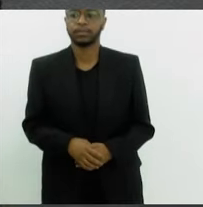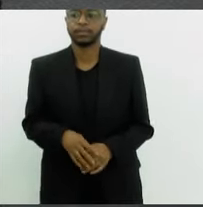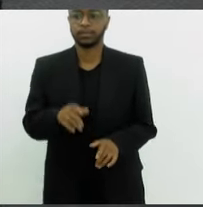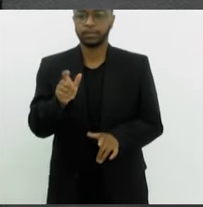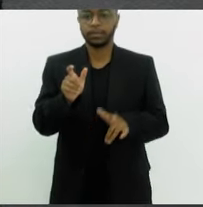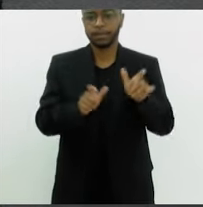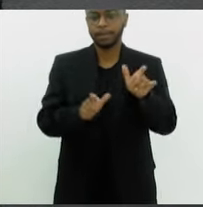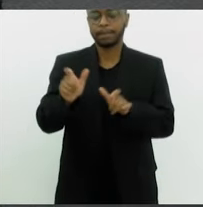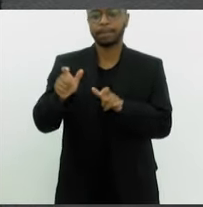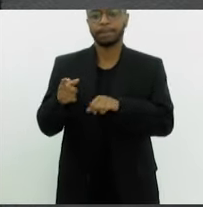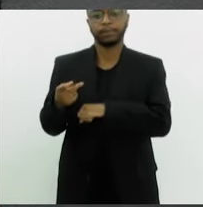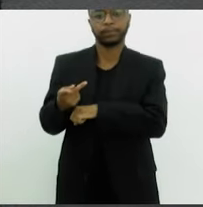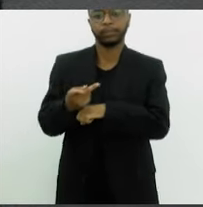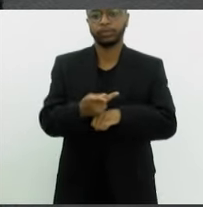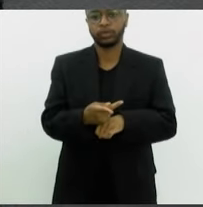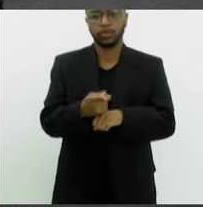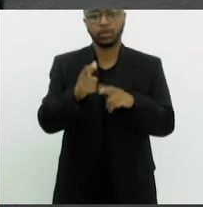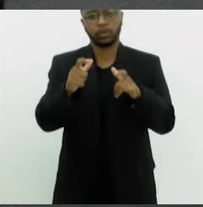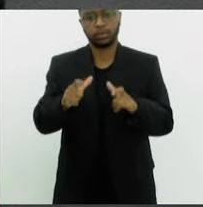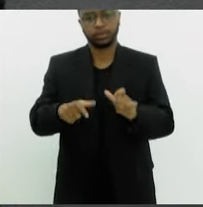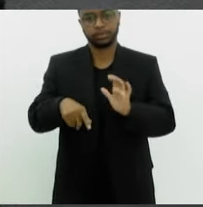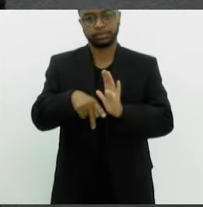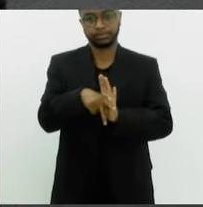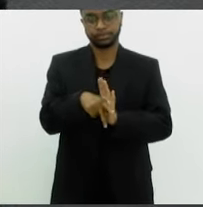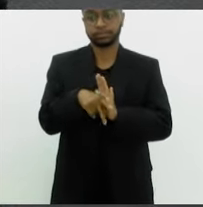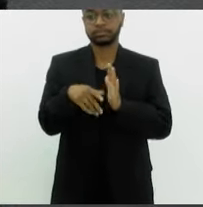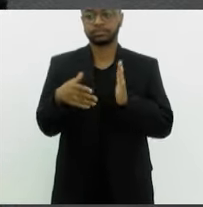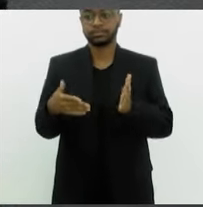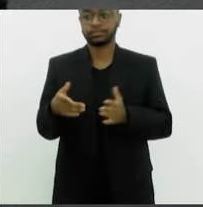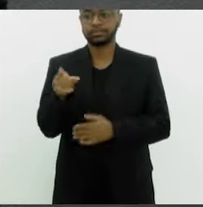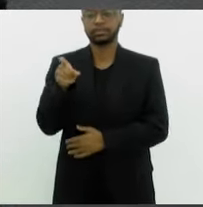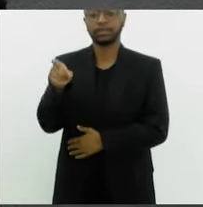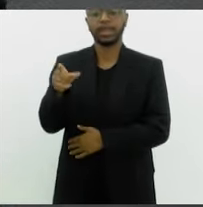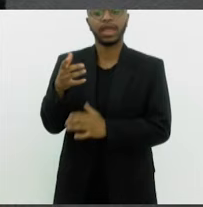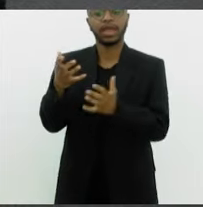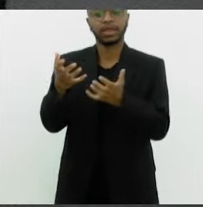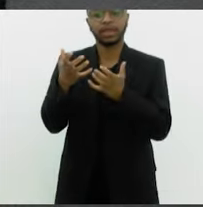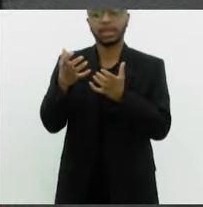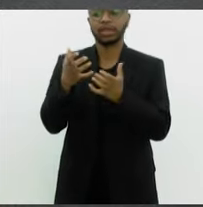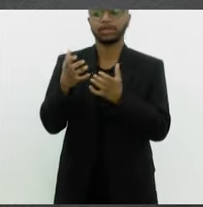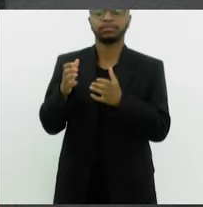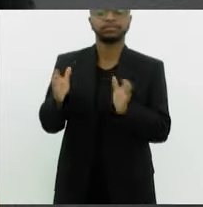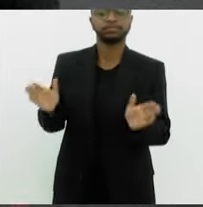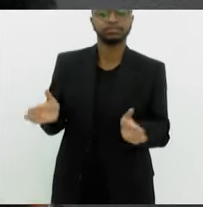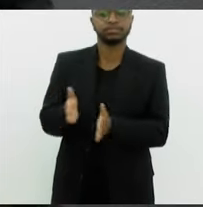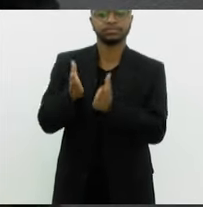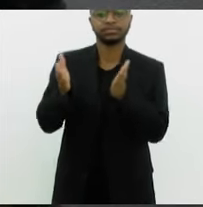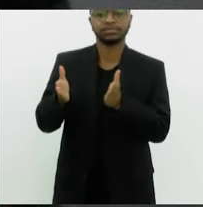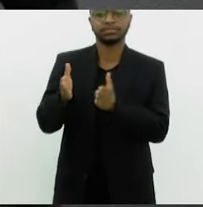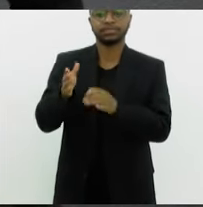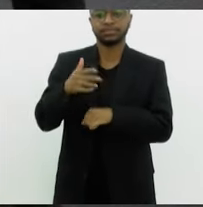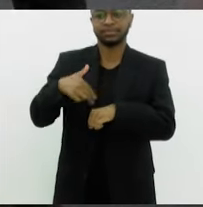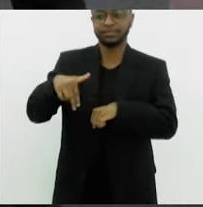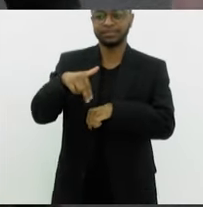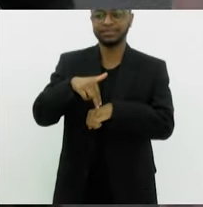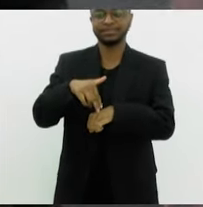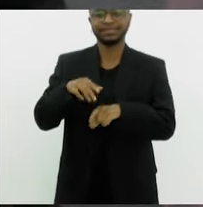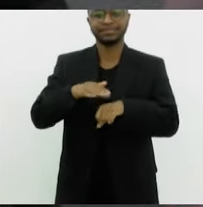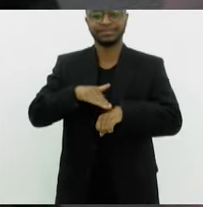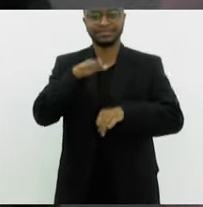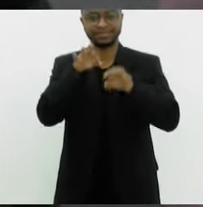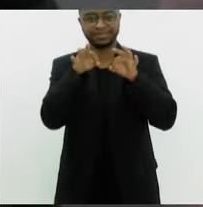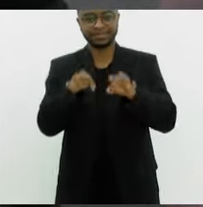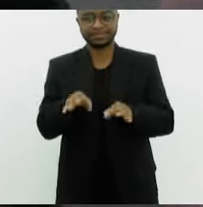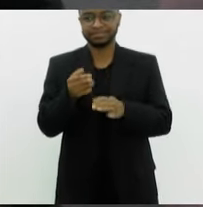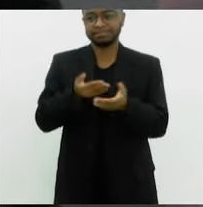nação. E Vossa Excelência quer cultivar uma nação mais justa, mais harmônica,